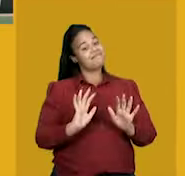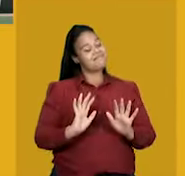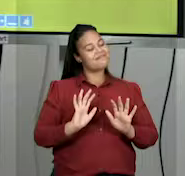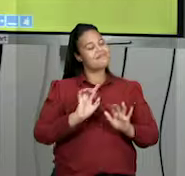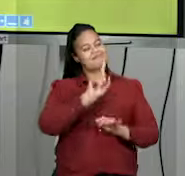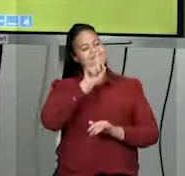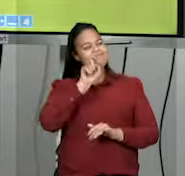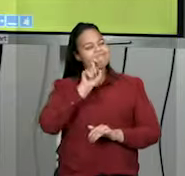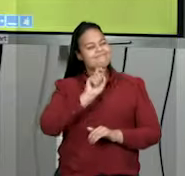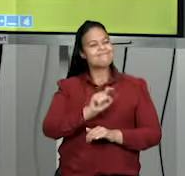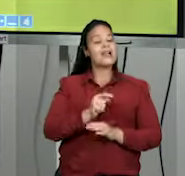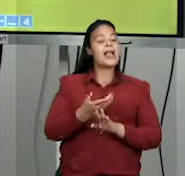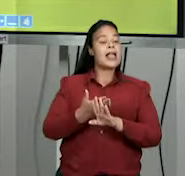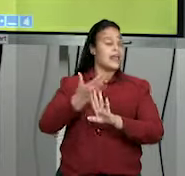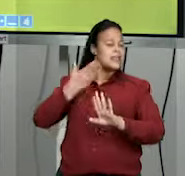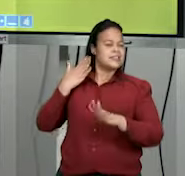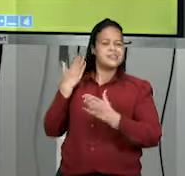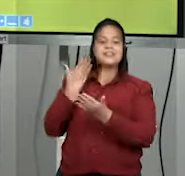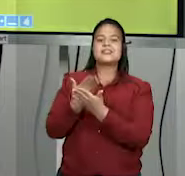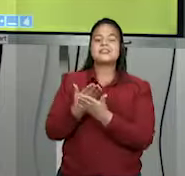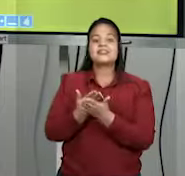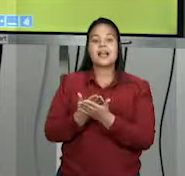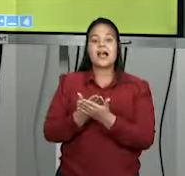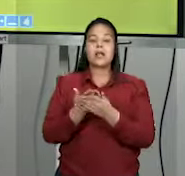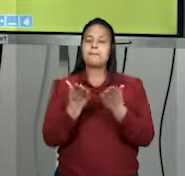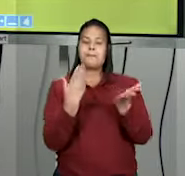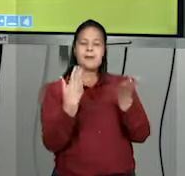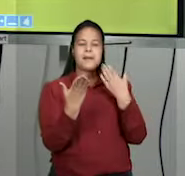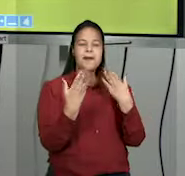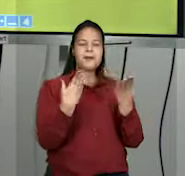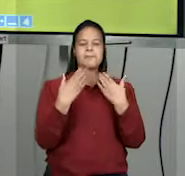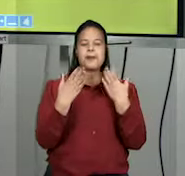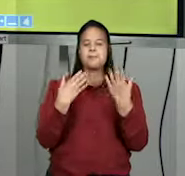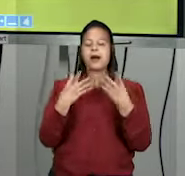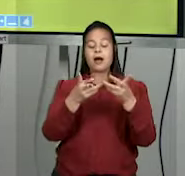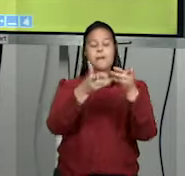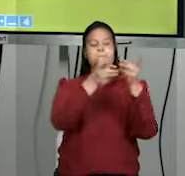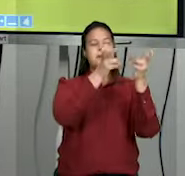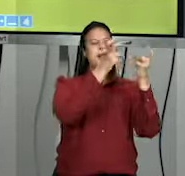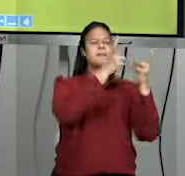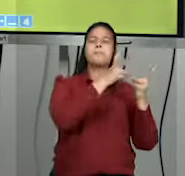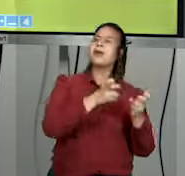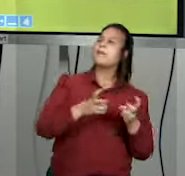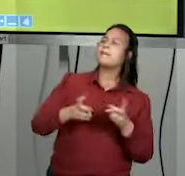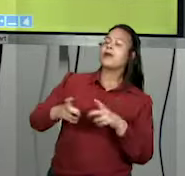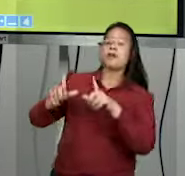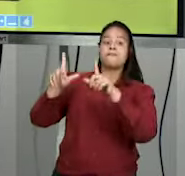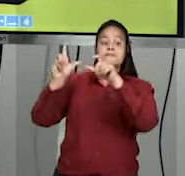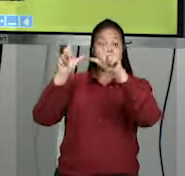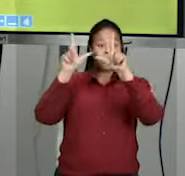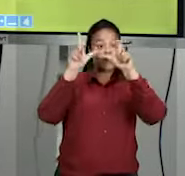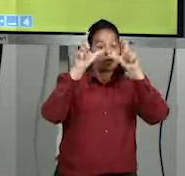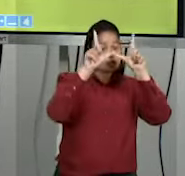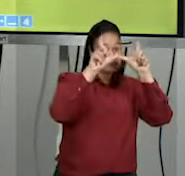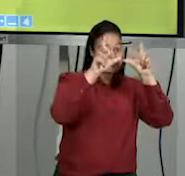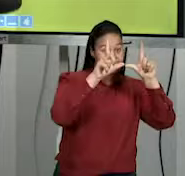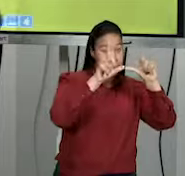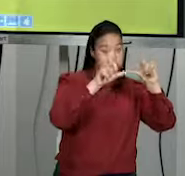antes dessa aula, antes dessa nossa conversa, você identificaria na câmera fotográfica,